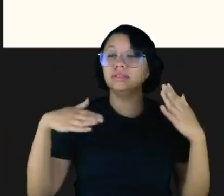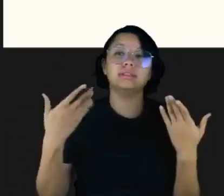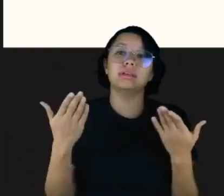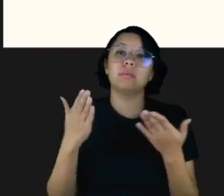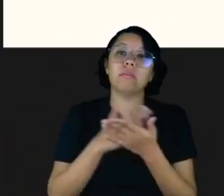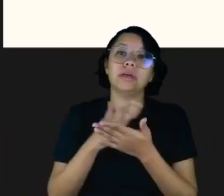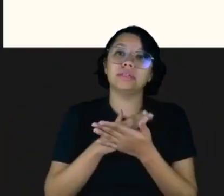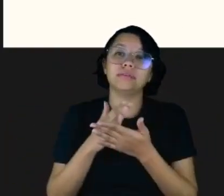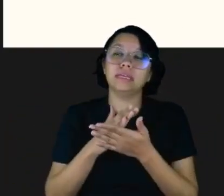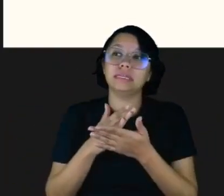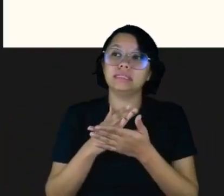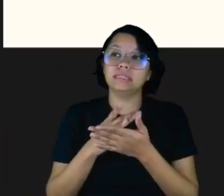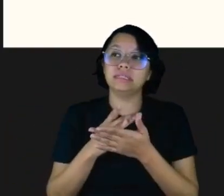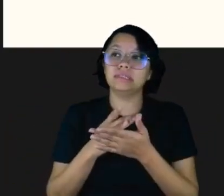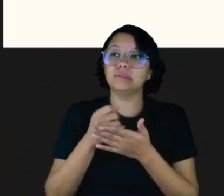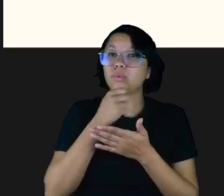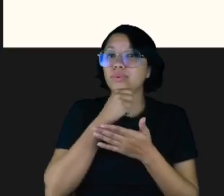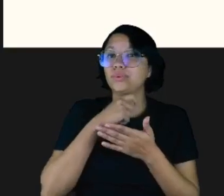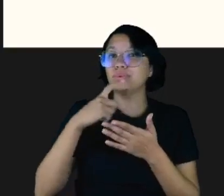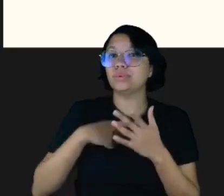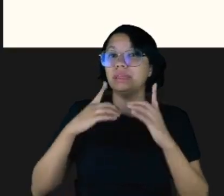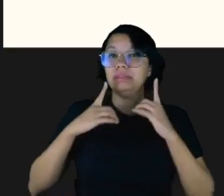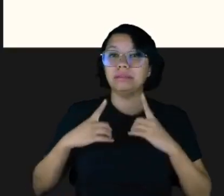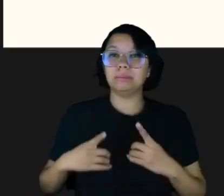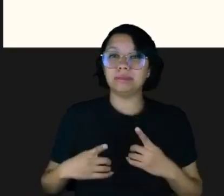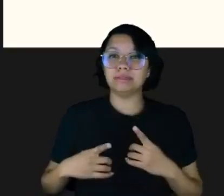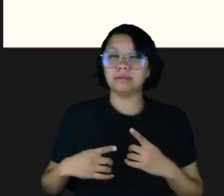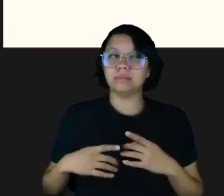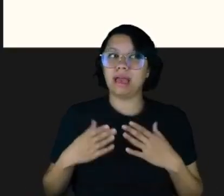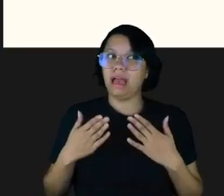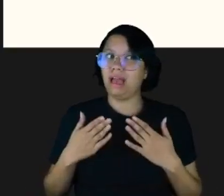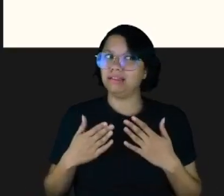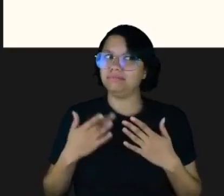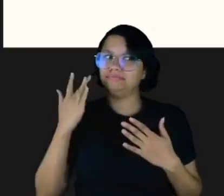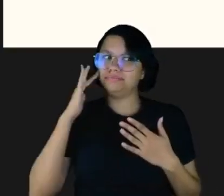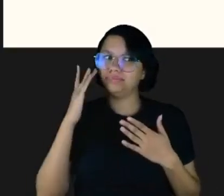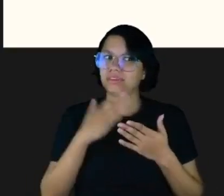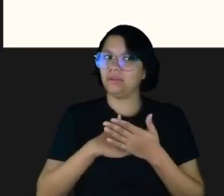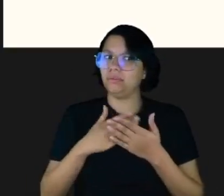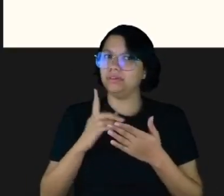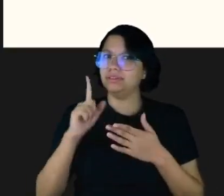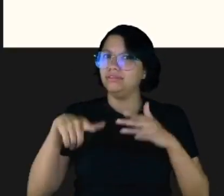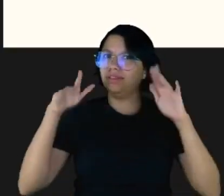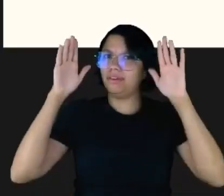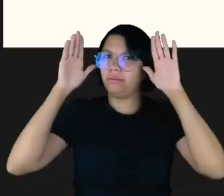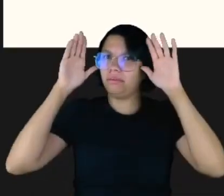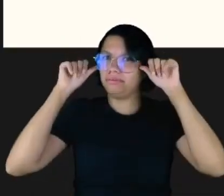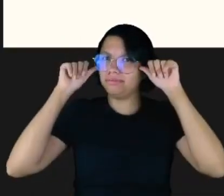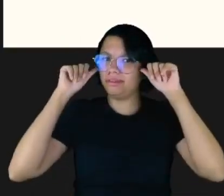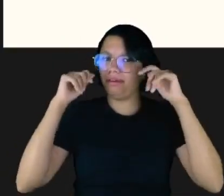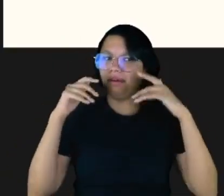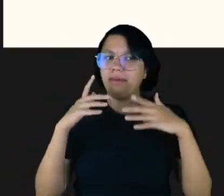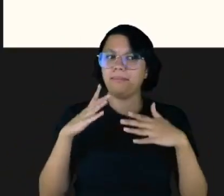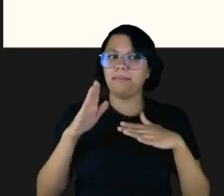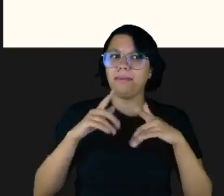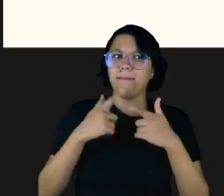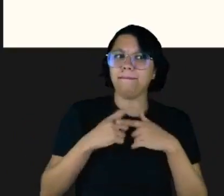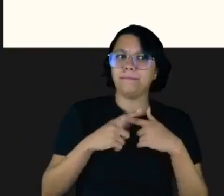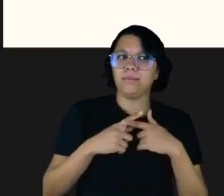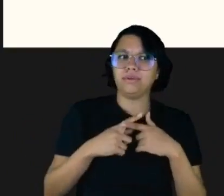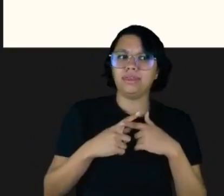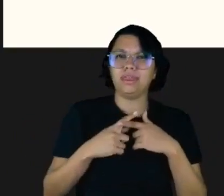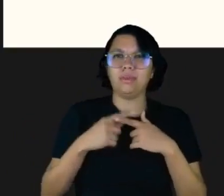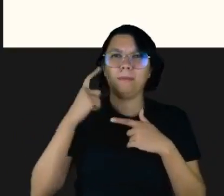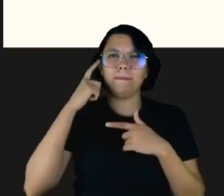tem um quadro depressivo e a família acha, eu acho que ele está começando a ficar com Alzheimer, porque ele está meio incoerente,